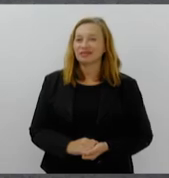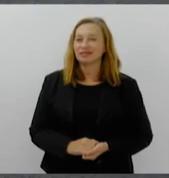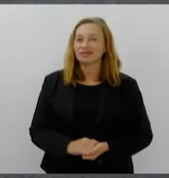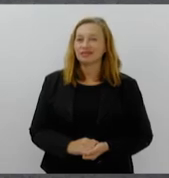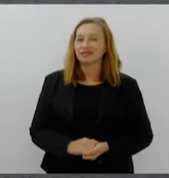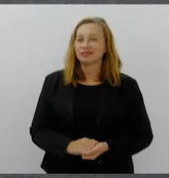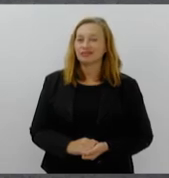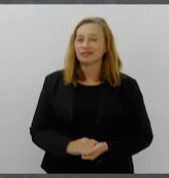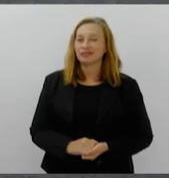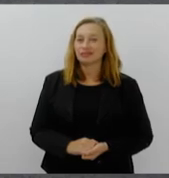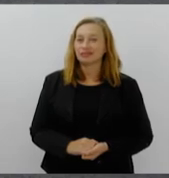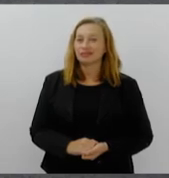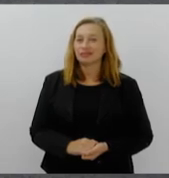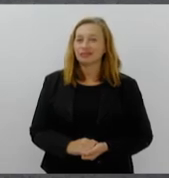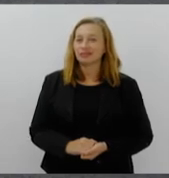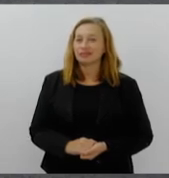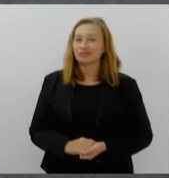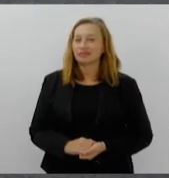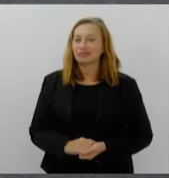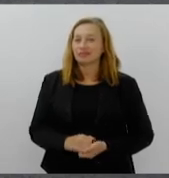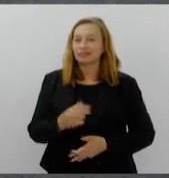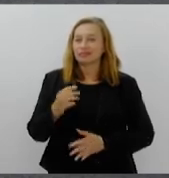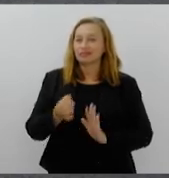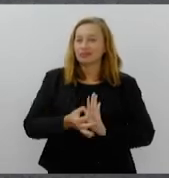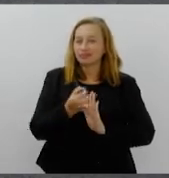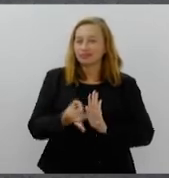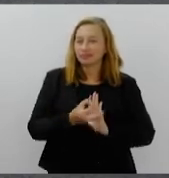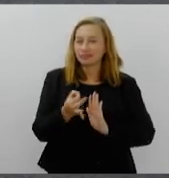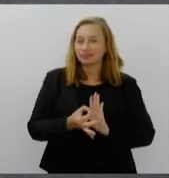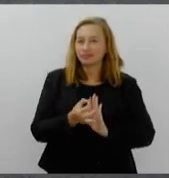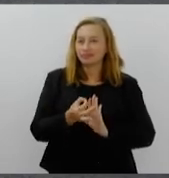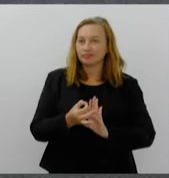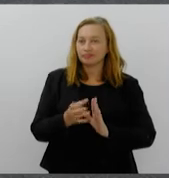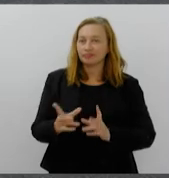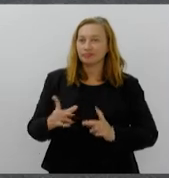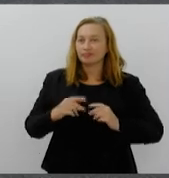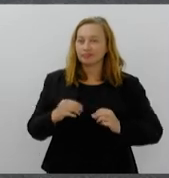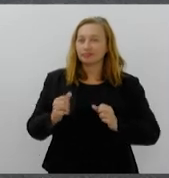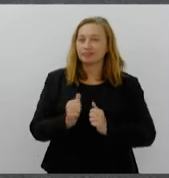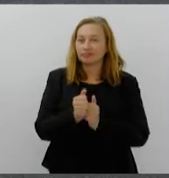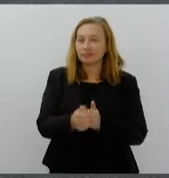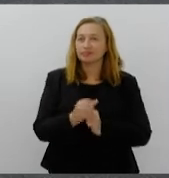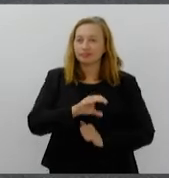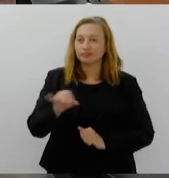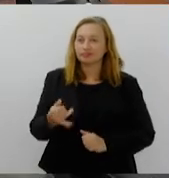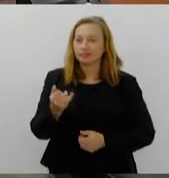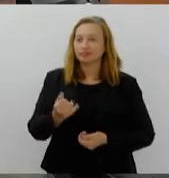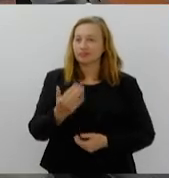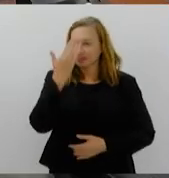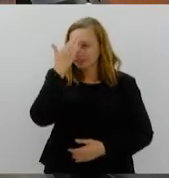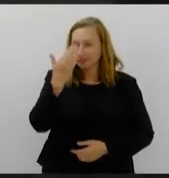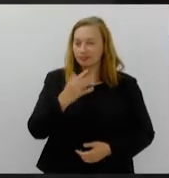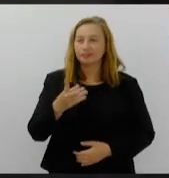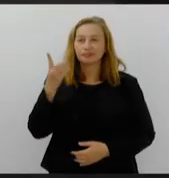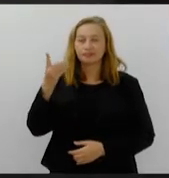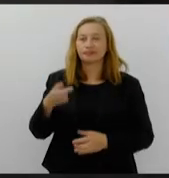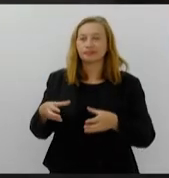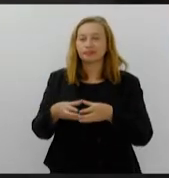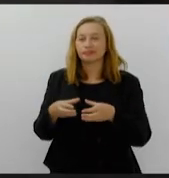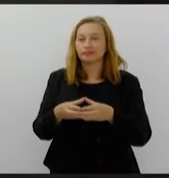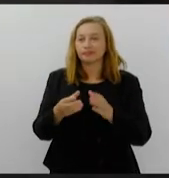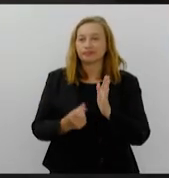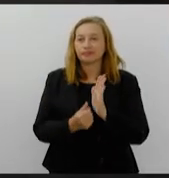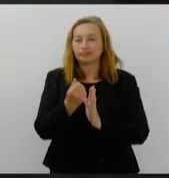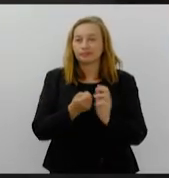Toda a Cirelepe passando pelo microfone para dar um parecer, né? No mérito, acompanho o parecer da CCJ. Obrigada. Pela Comissão de Orçamento,